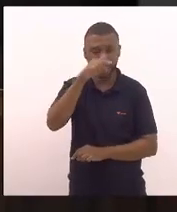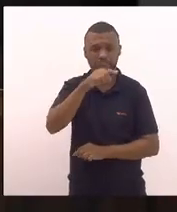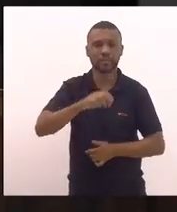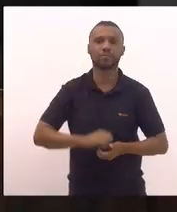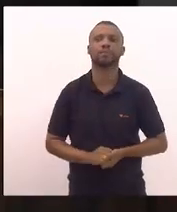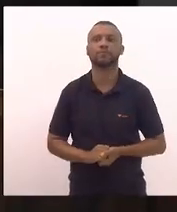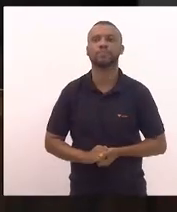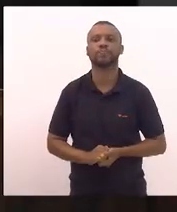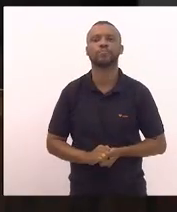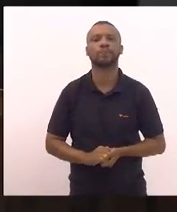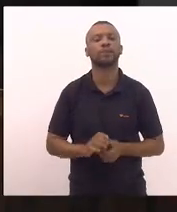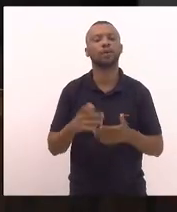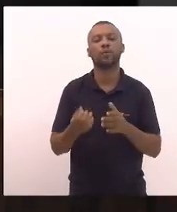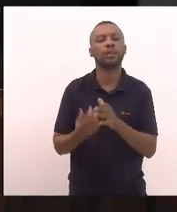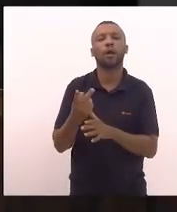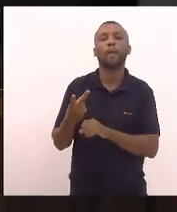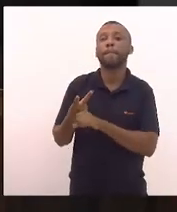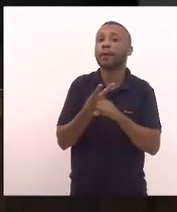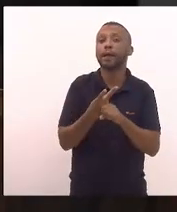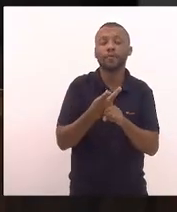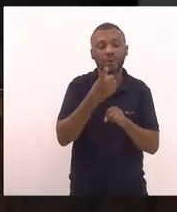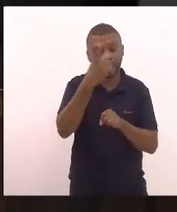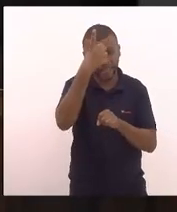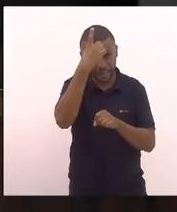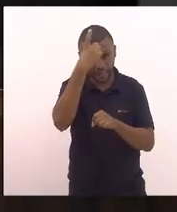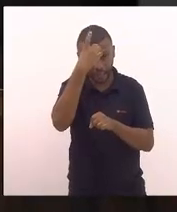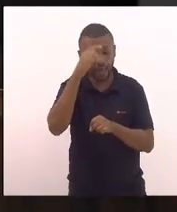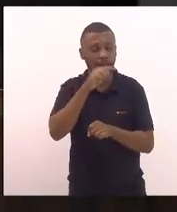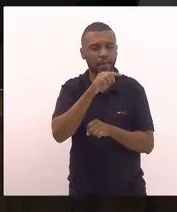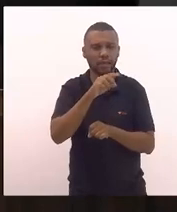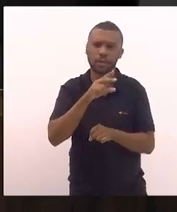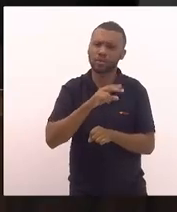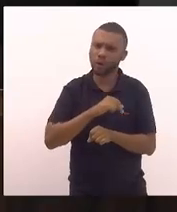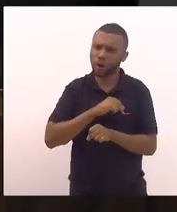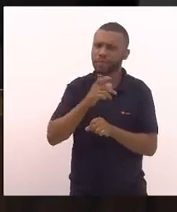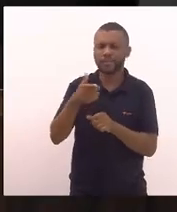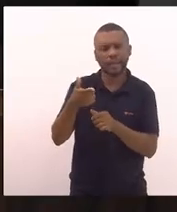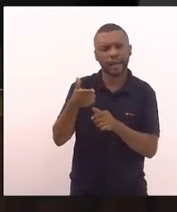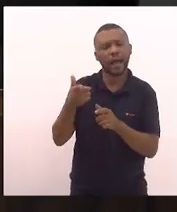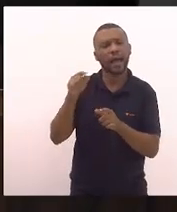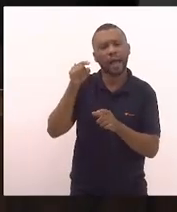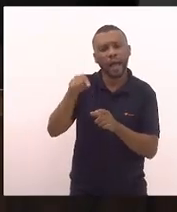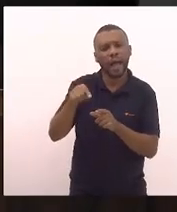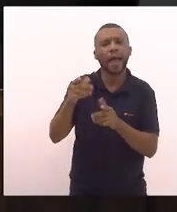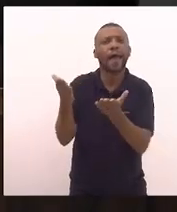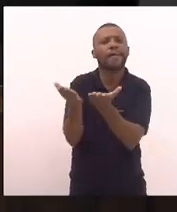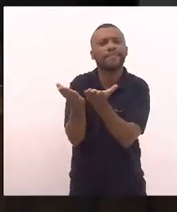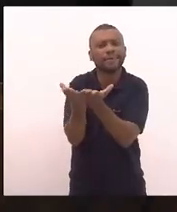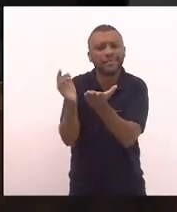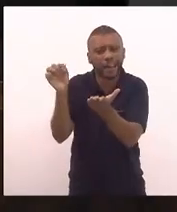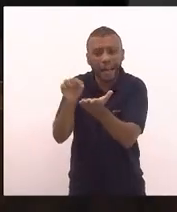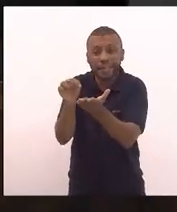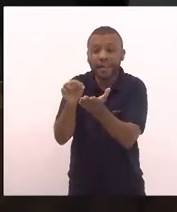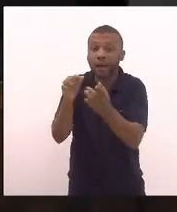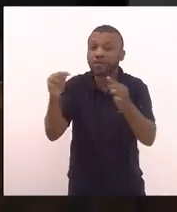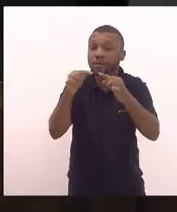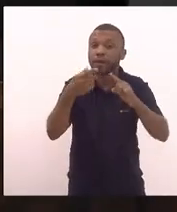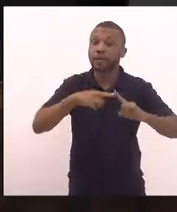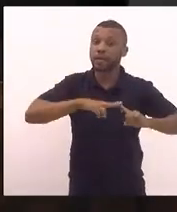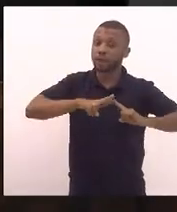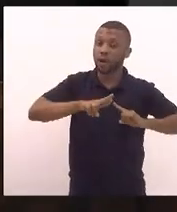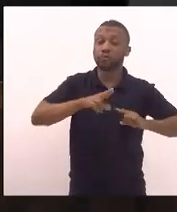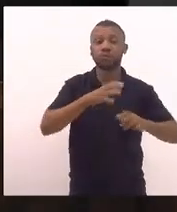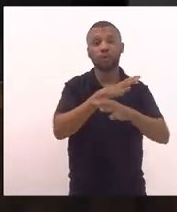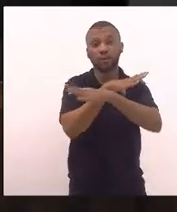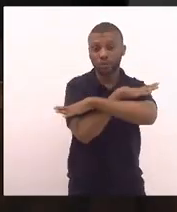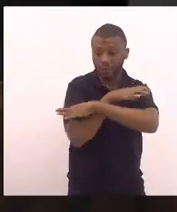aí criei o prêmio Dandara. Na época até falaram, nossa, tia Jussara evangélica, criando o prêmio Dandara, Dandara no candomblé, é a mulher guerreira. Eu